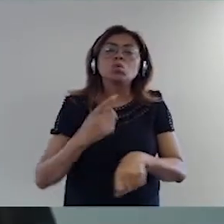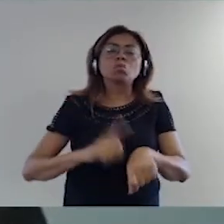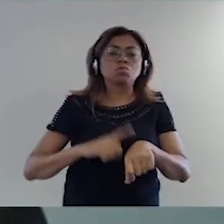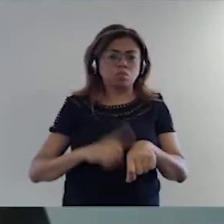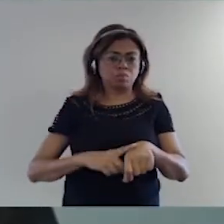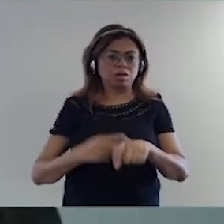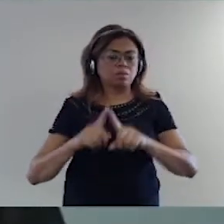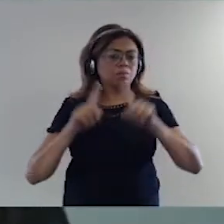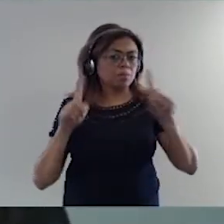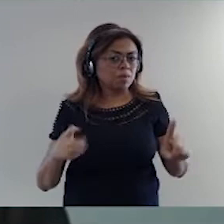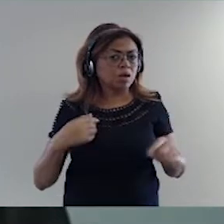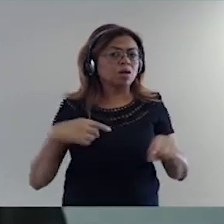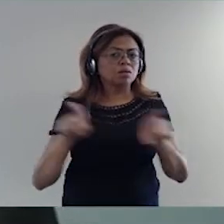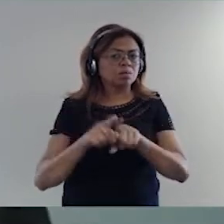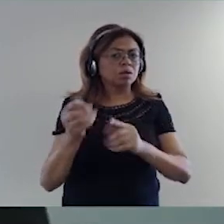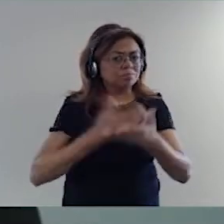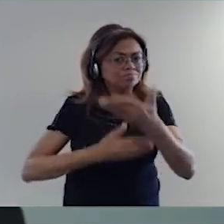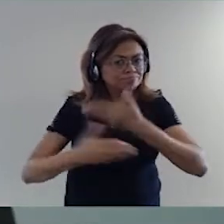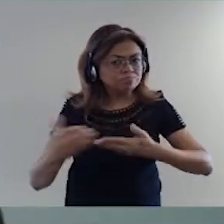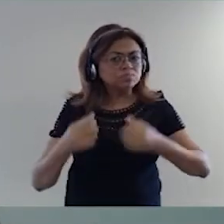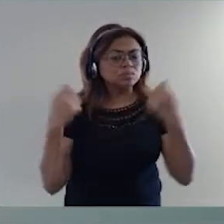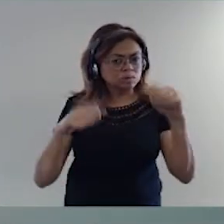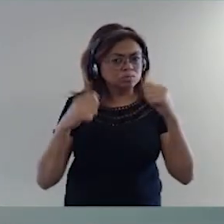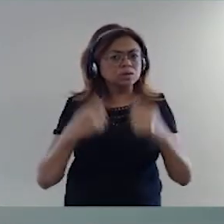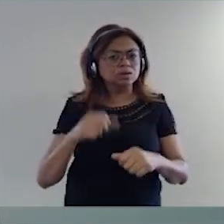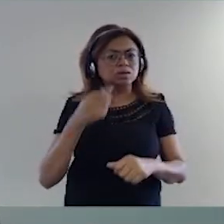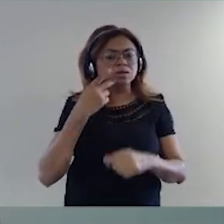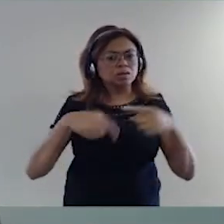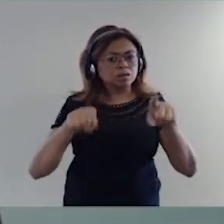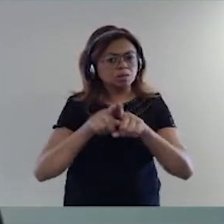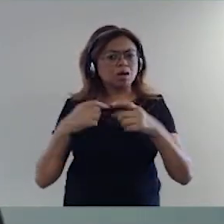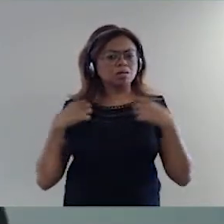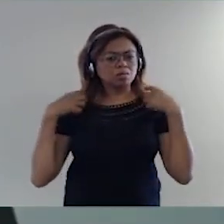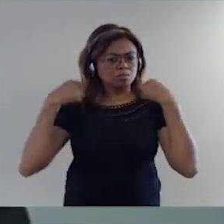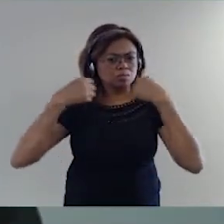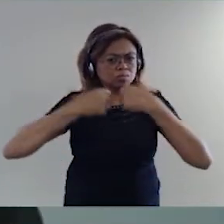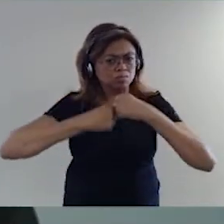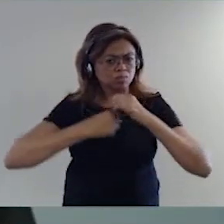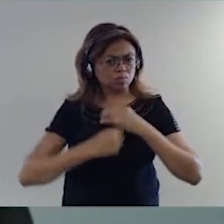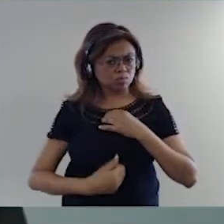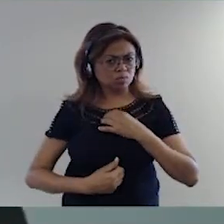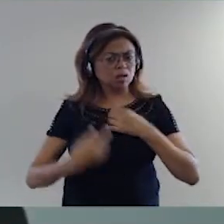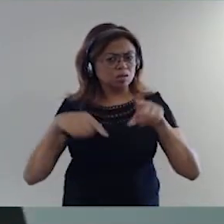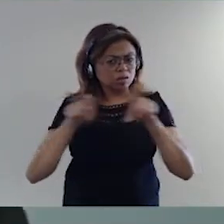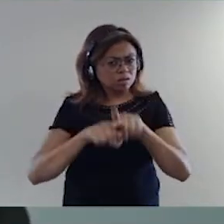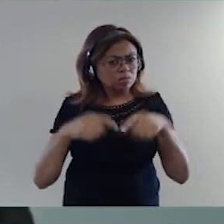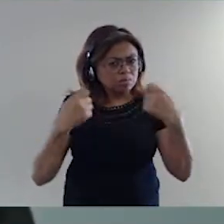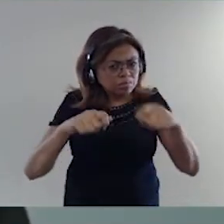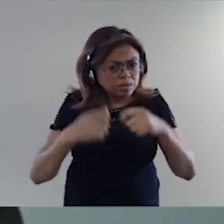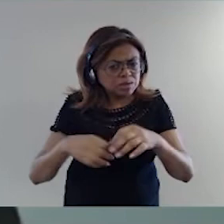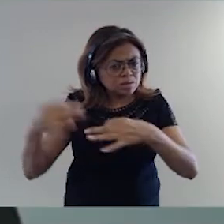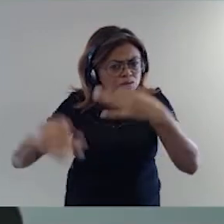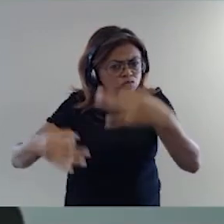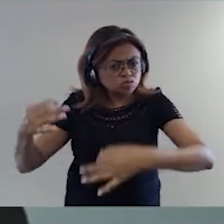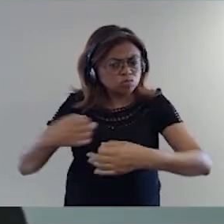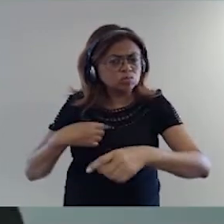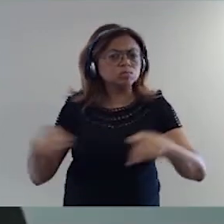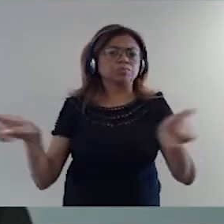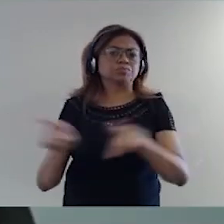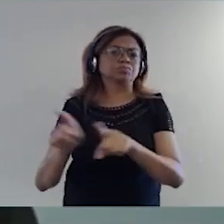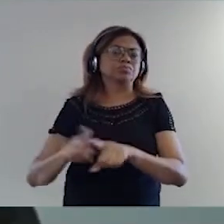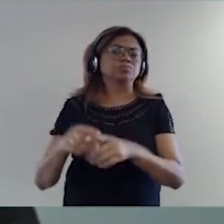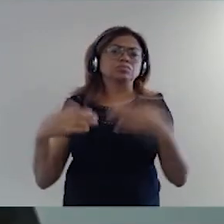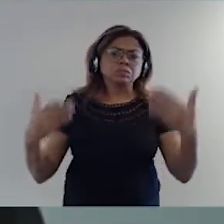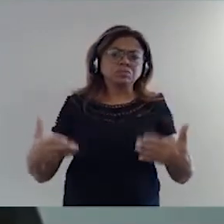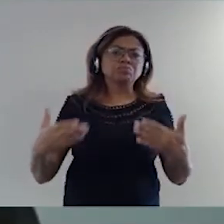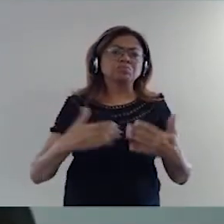essa reciprocidade há de haver também em relação à magistratura. Não pode também os magistrados, né, e aí eu